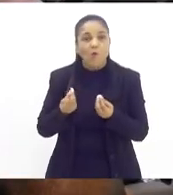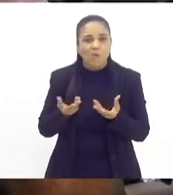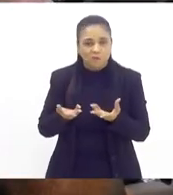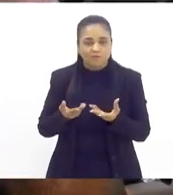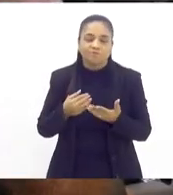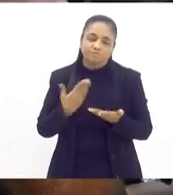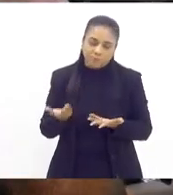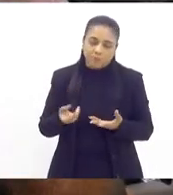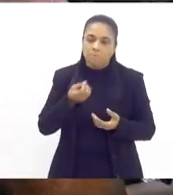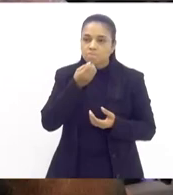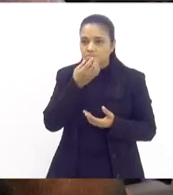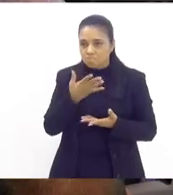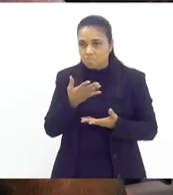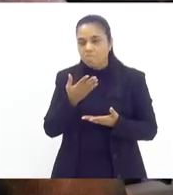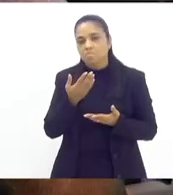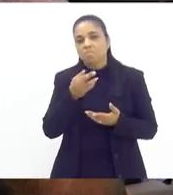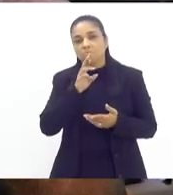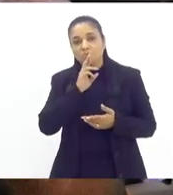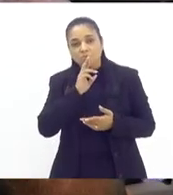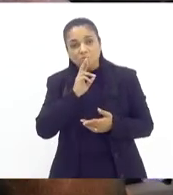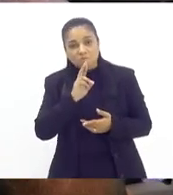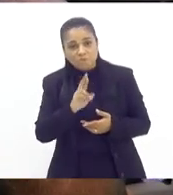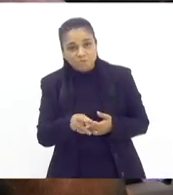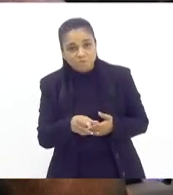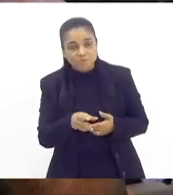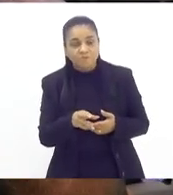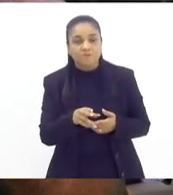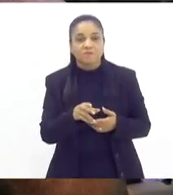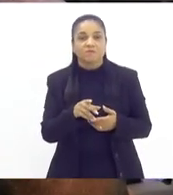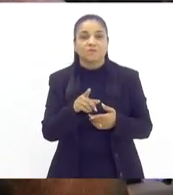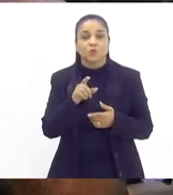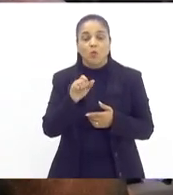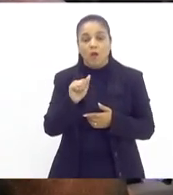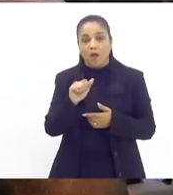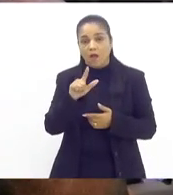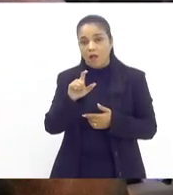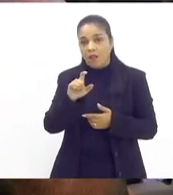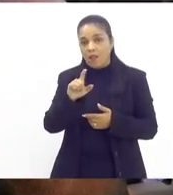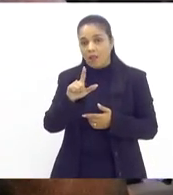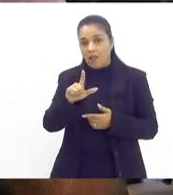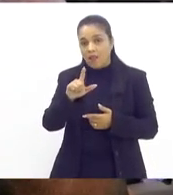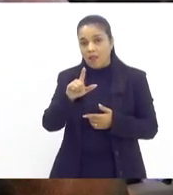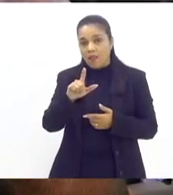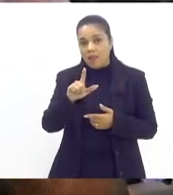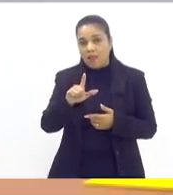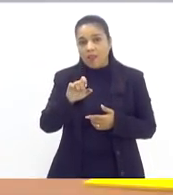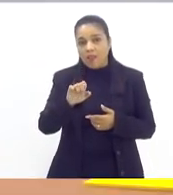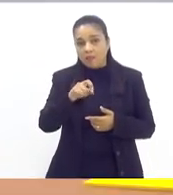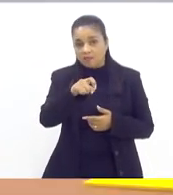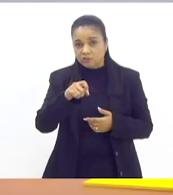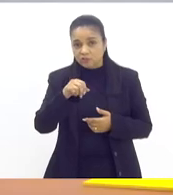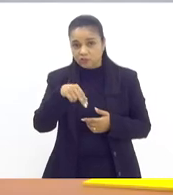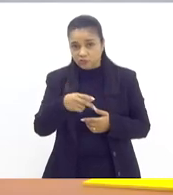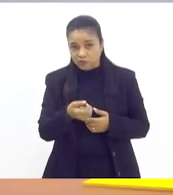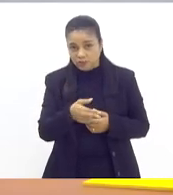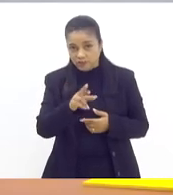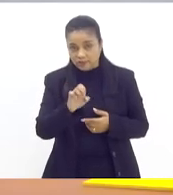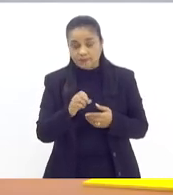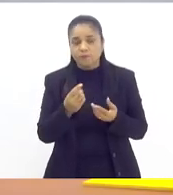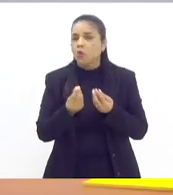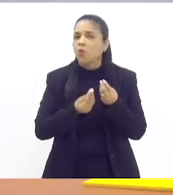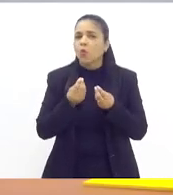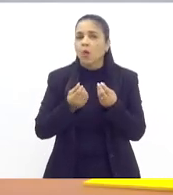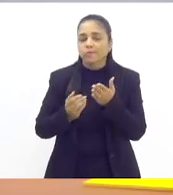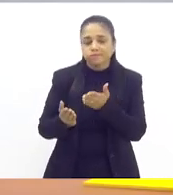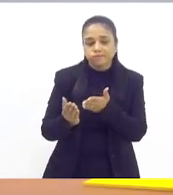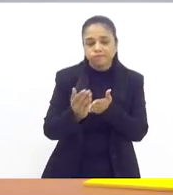bom. Bom, eu vou responder aqui, então. A questão do Alexandre, como vai ficar a gestão dos tributos? Na